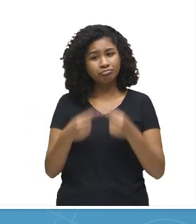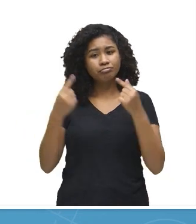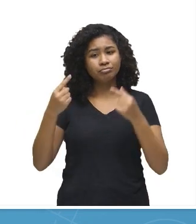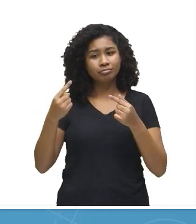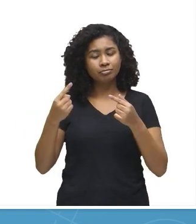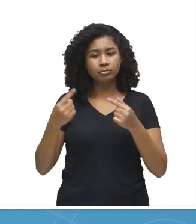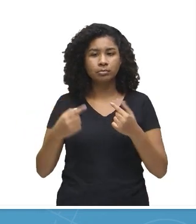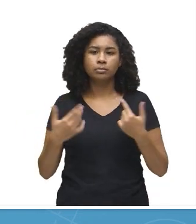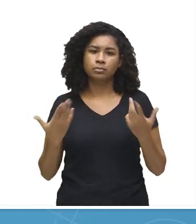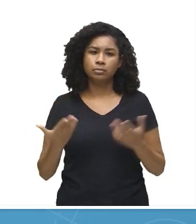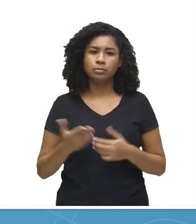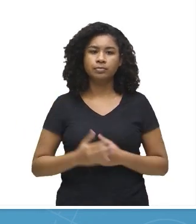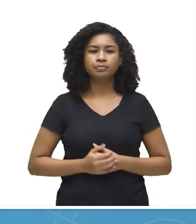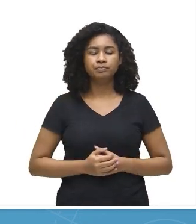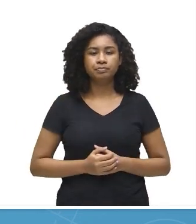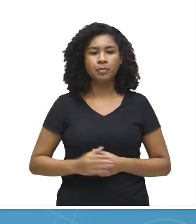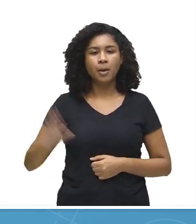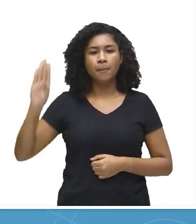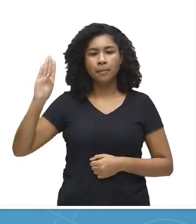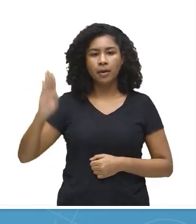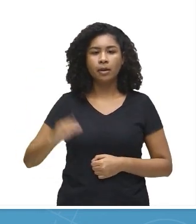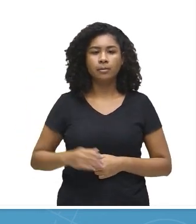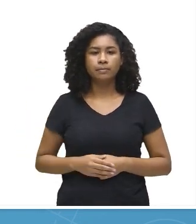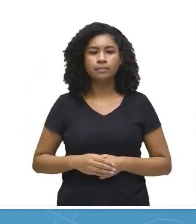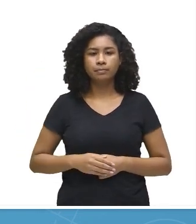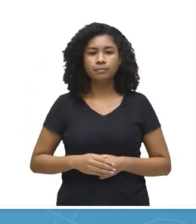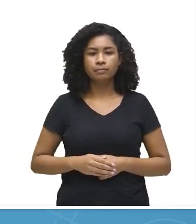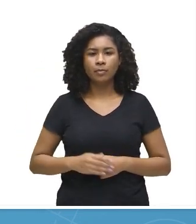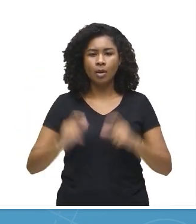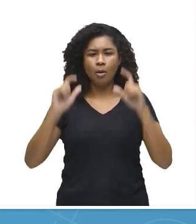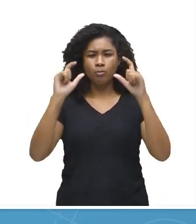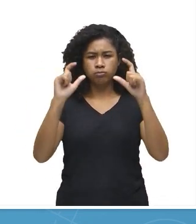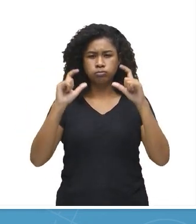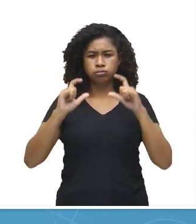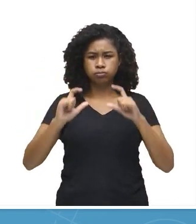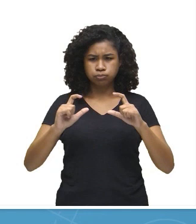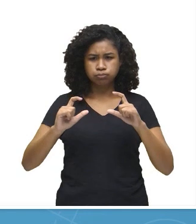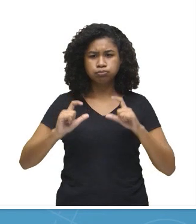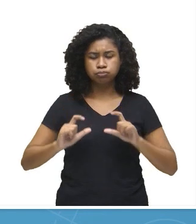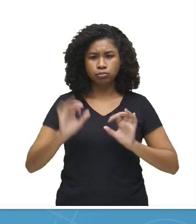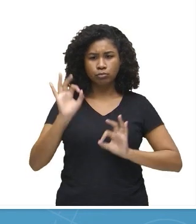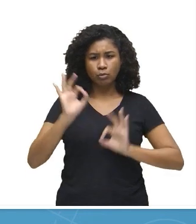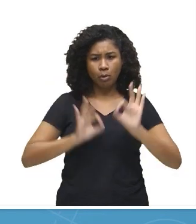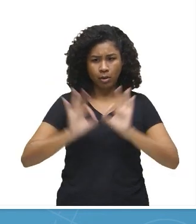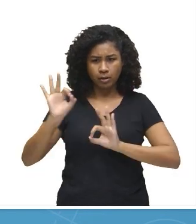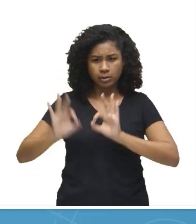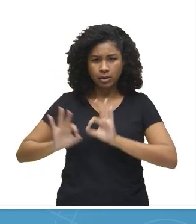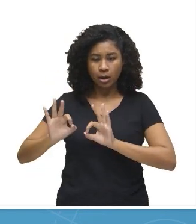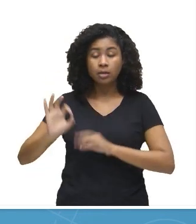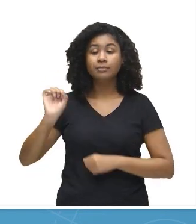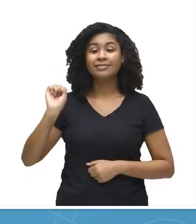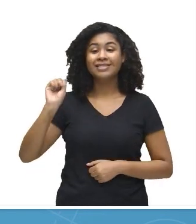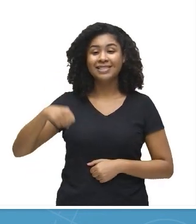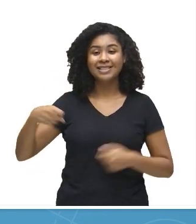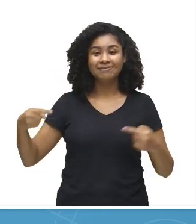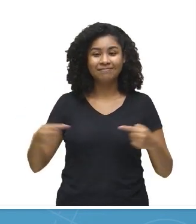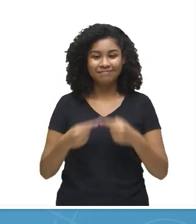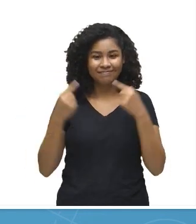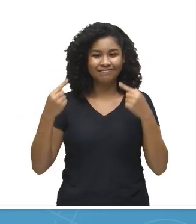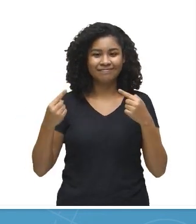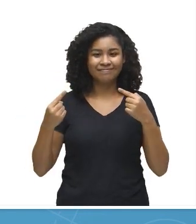então não pode ser a letra A. Letra B, versos organizados em estrofe. É característica do poema? Sim, então